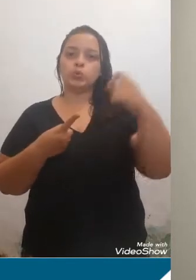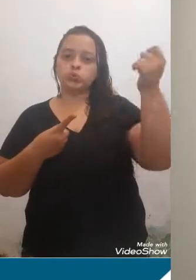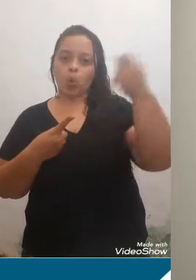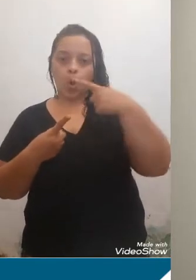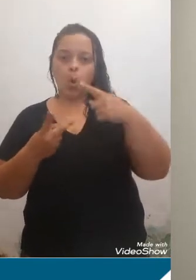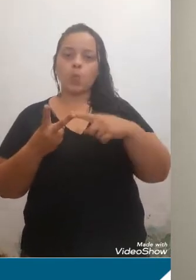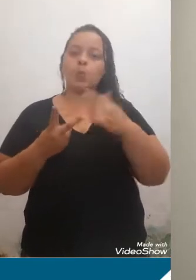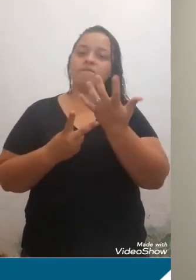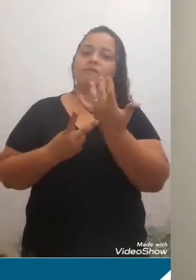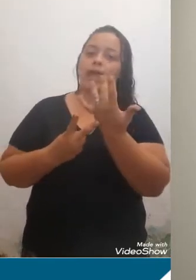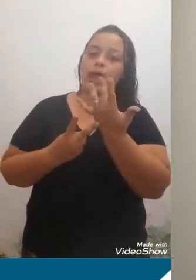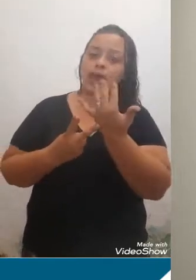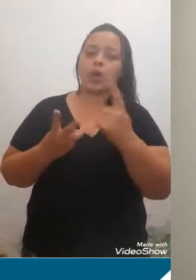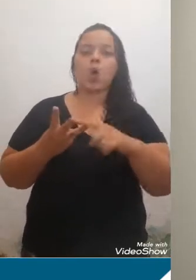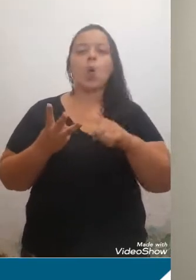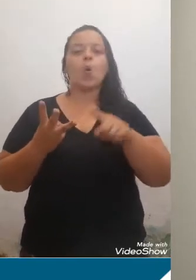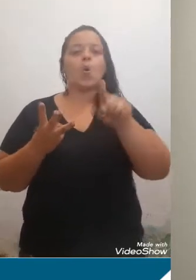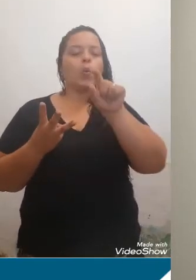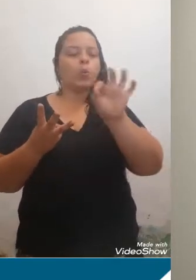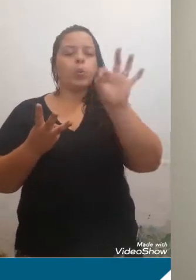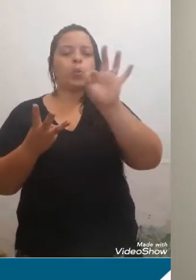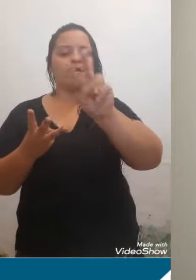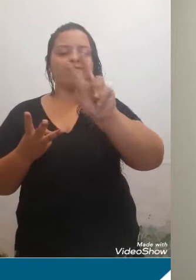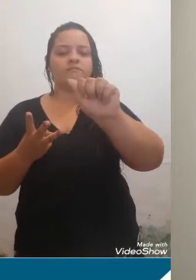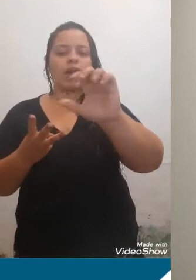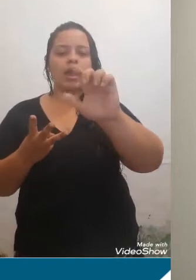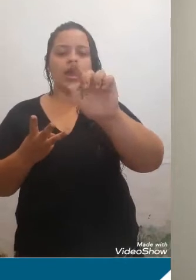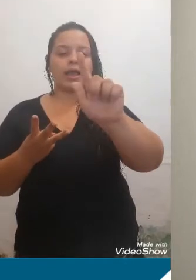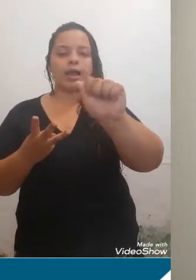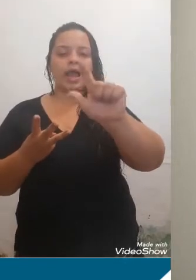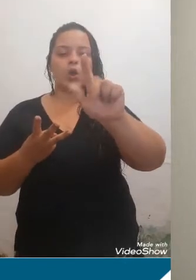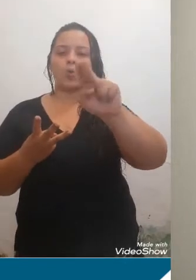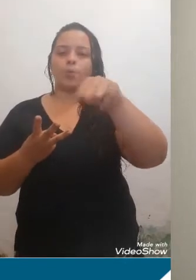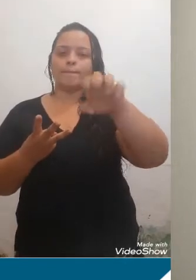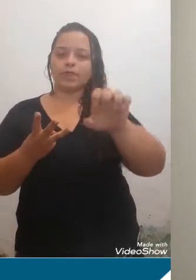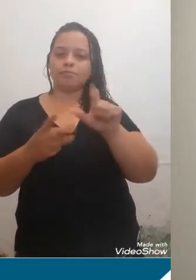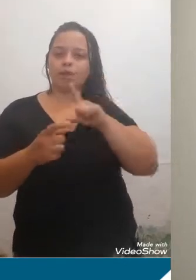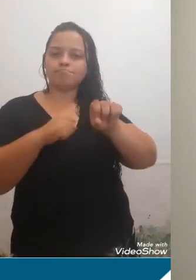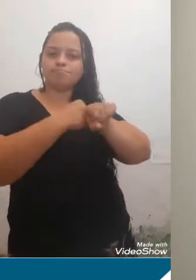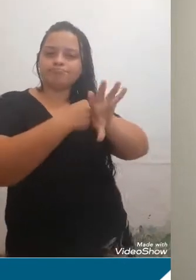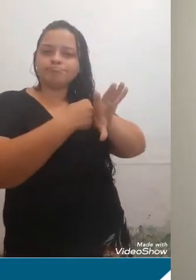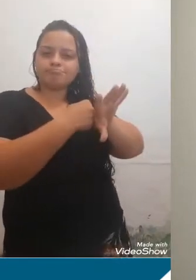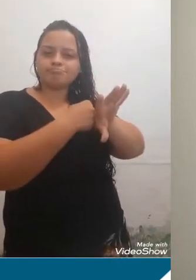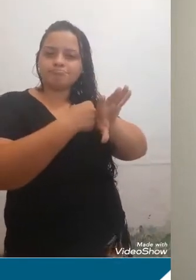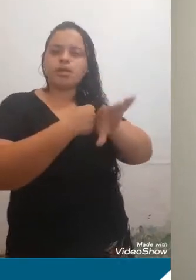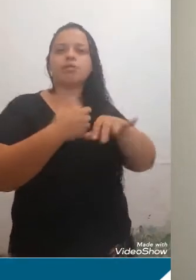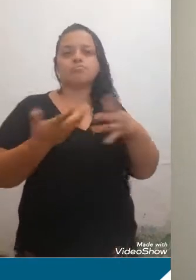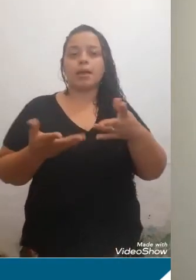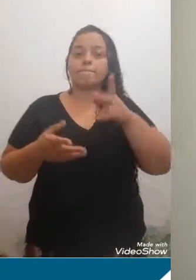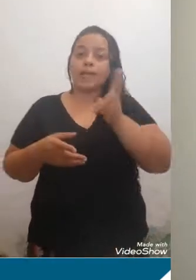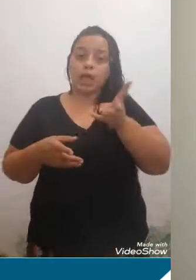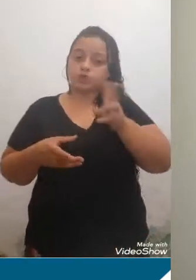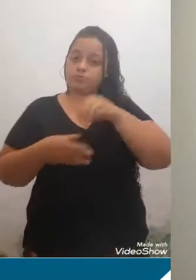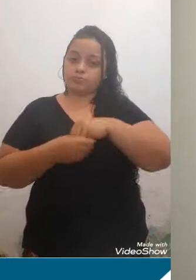Exemplo, o Sol, uma vela acesa, um vagalume. Então, a gente sabe, por exemplo, que o Sol ele emite a luz produzida